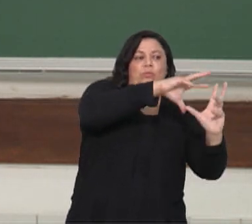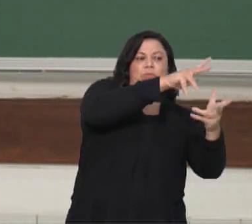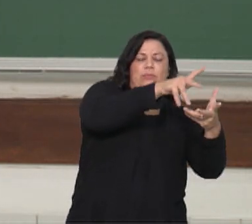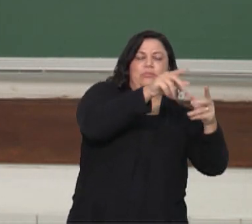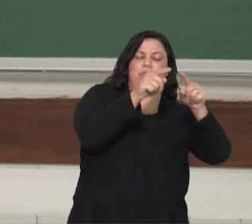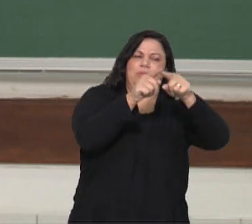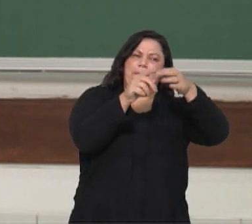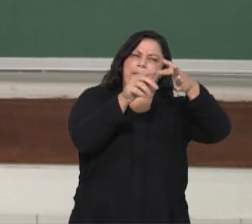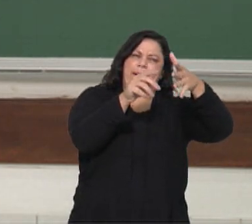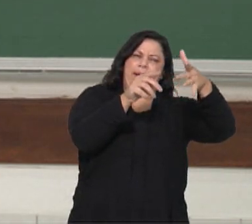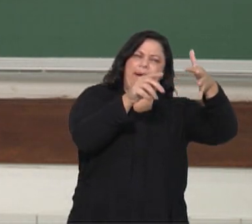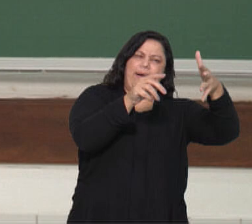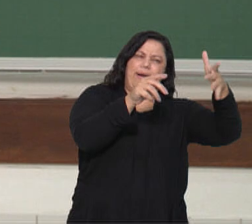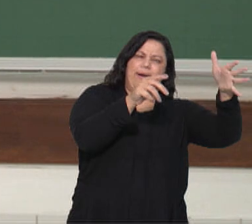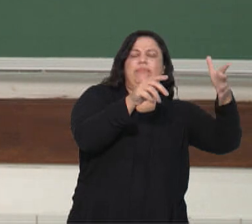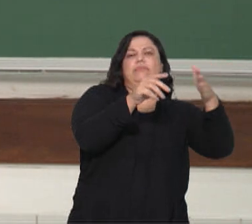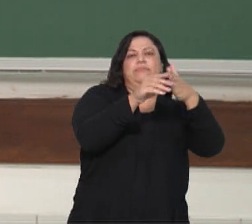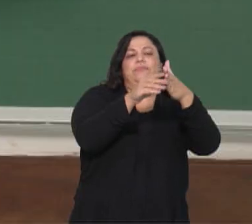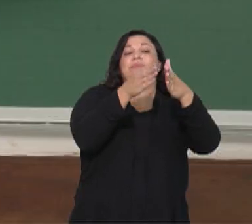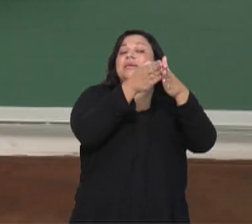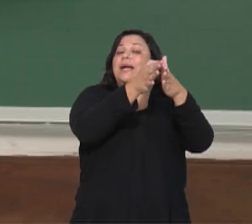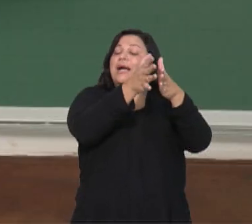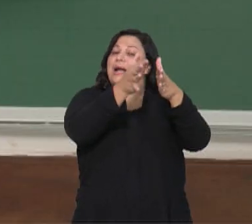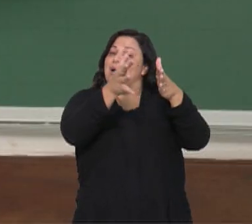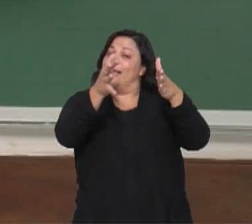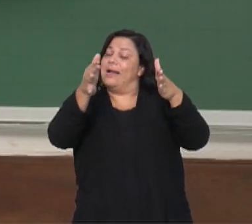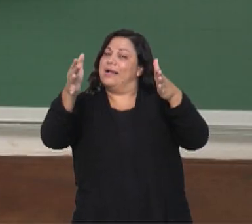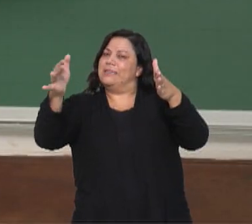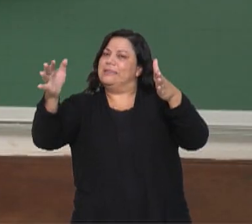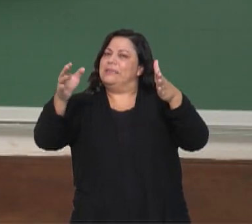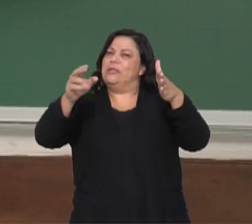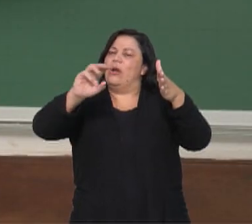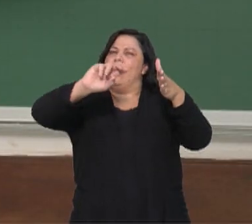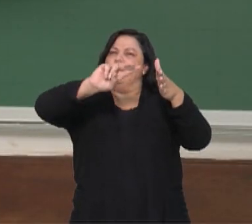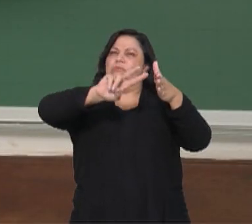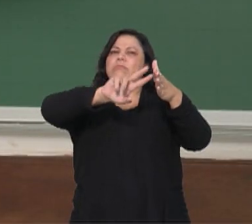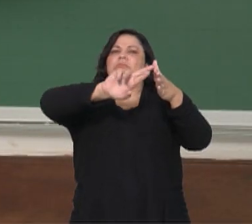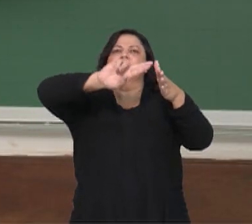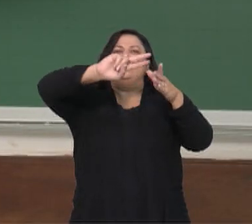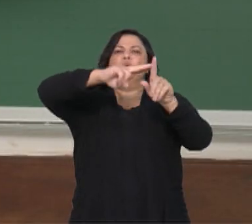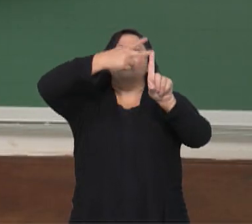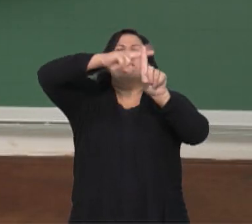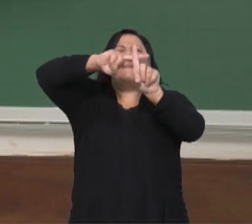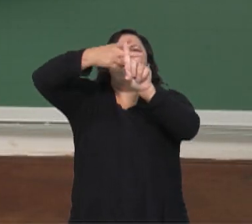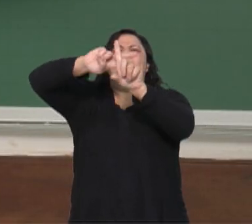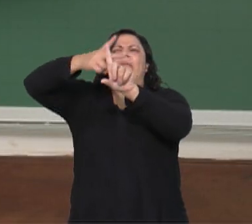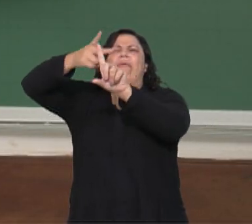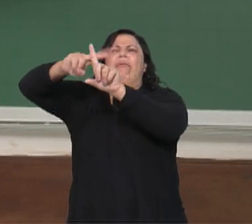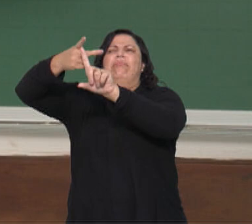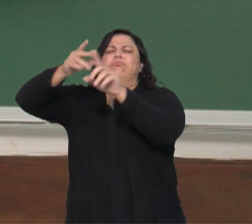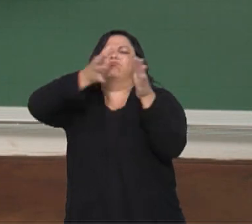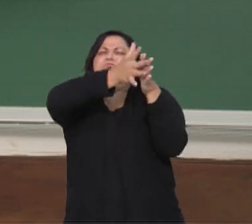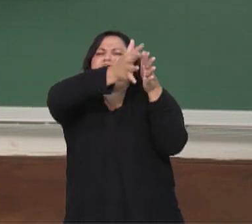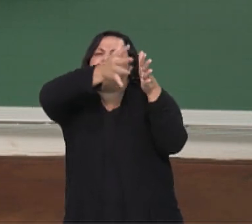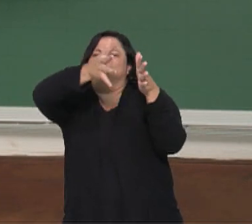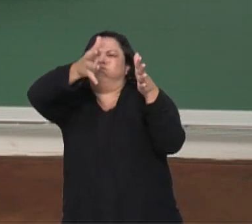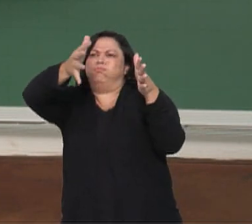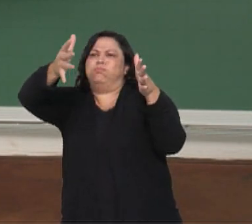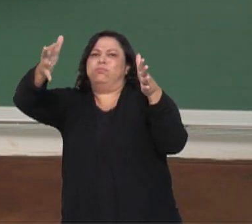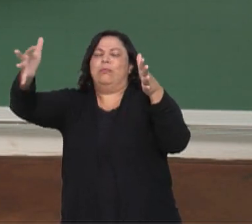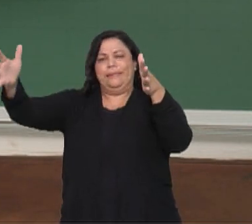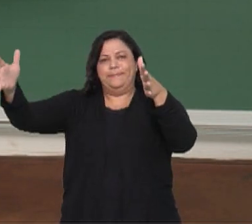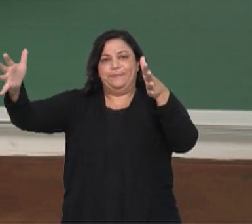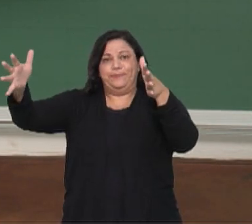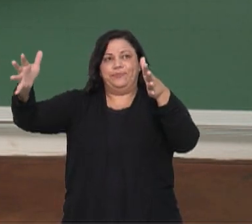que era de 10 milhões, virou 300 milhões de pessoas. Para vocês terem uma ideia, estabilizou, inclusive, no